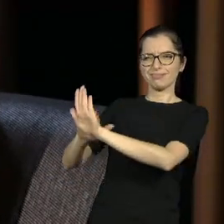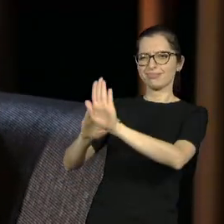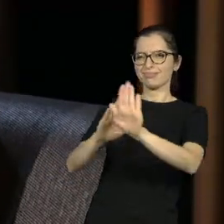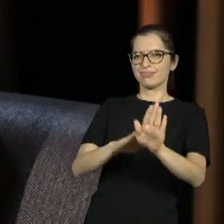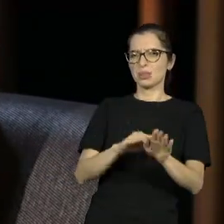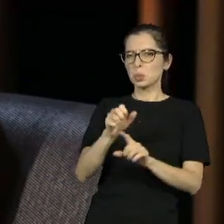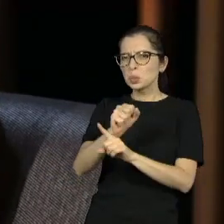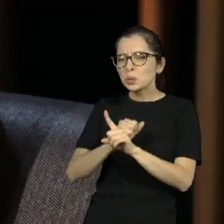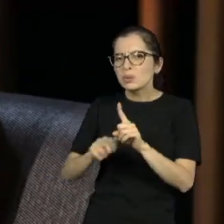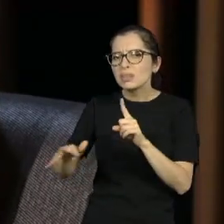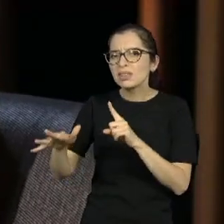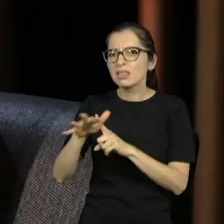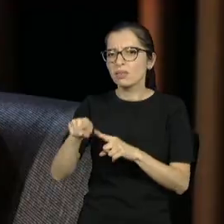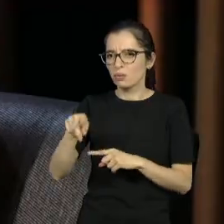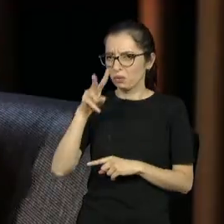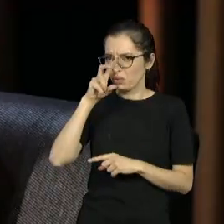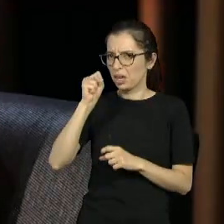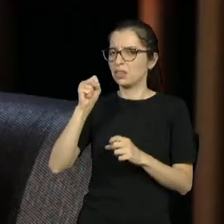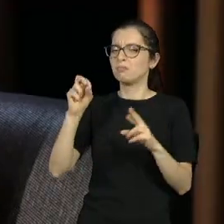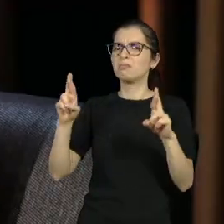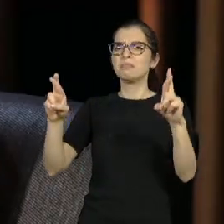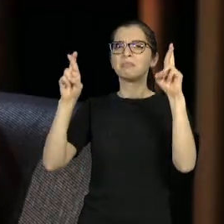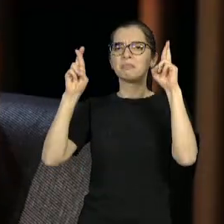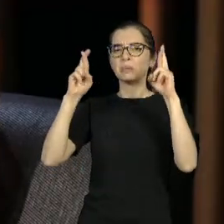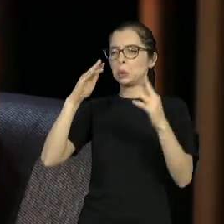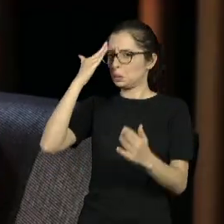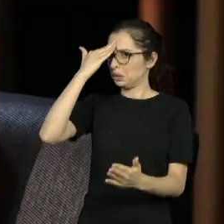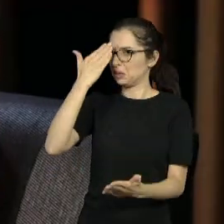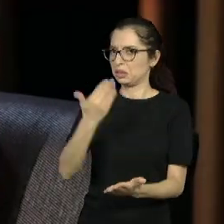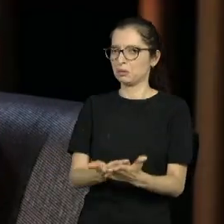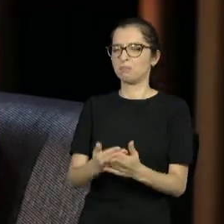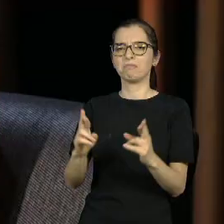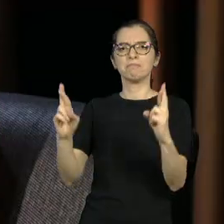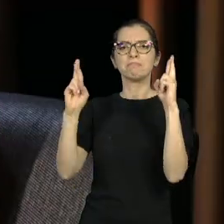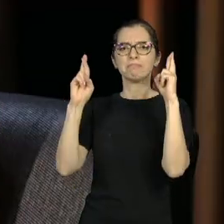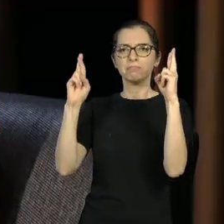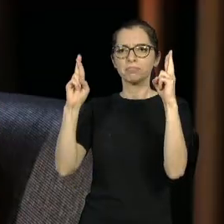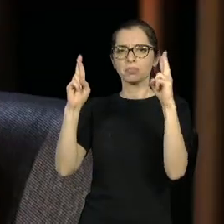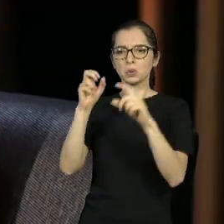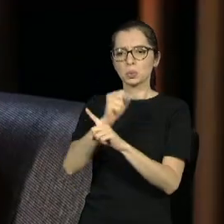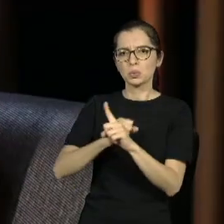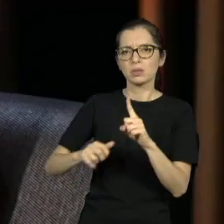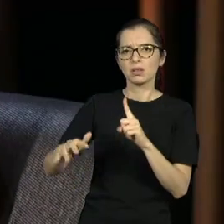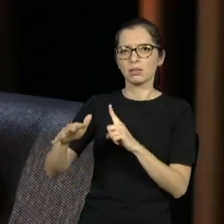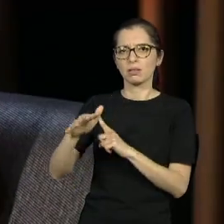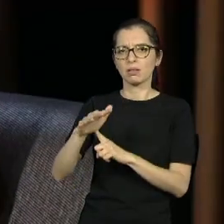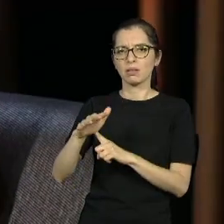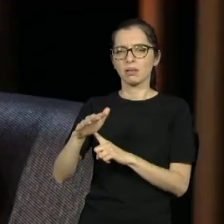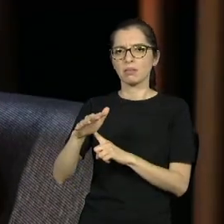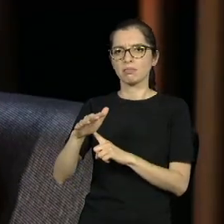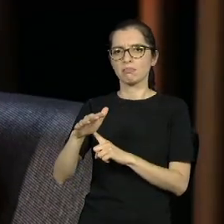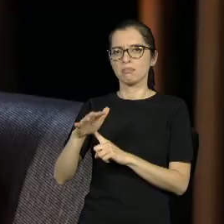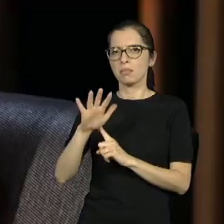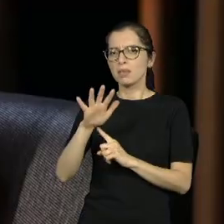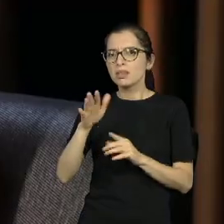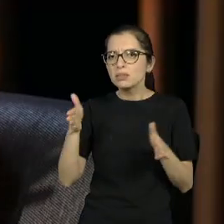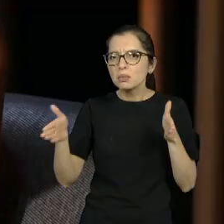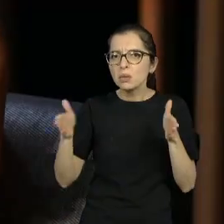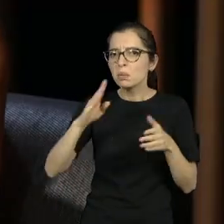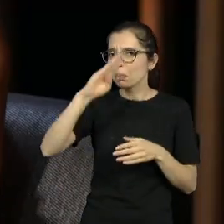civil mais forte eu sou uma pessoa que boto muita fé na sociedade civil brasileira em vários momentos da história do Brasil